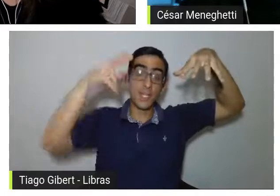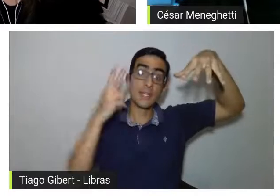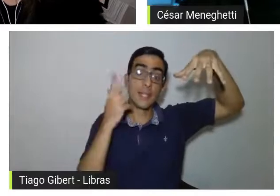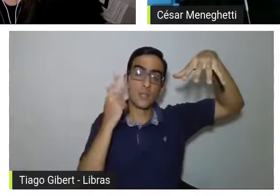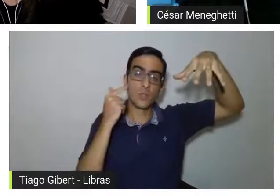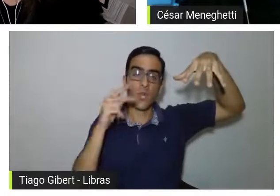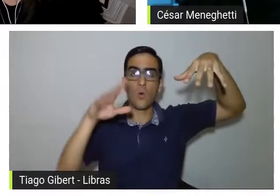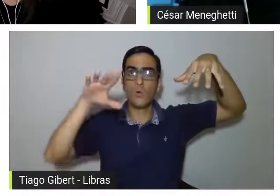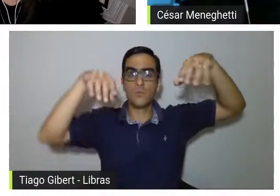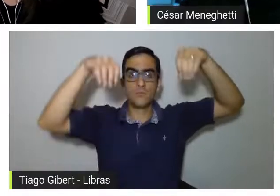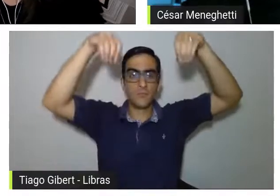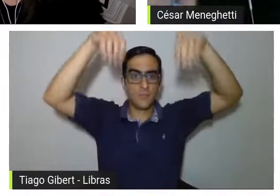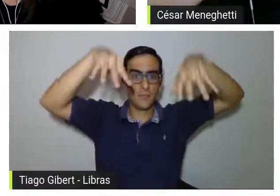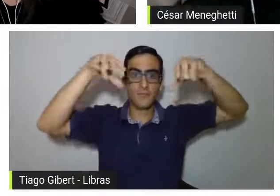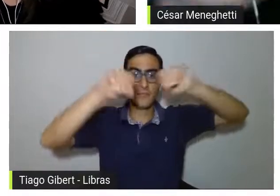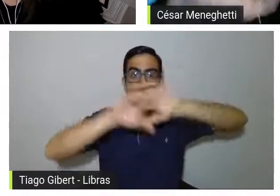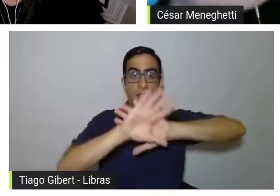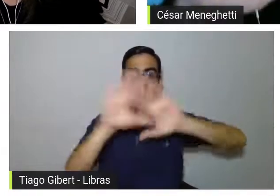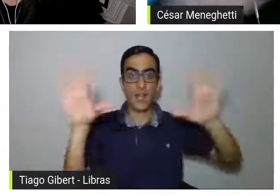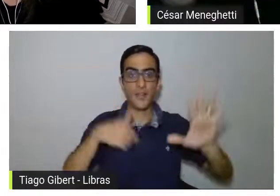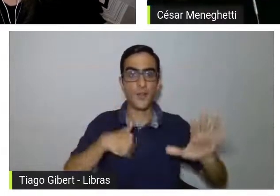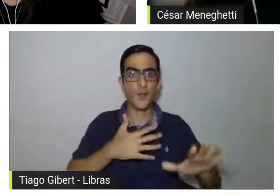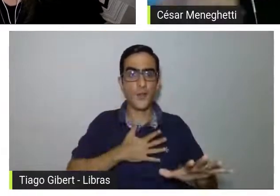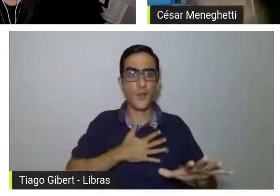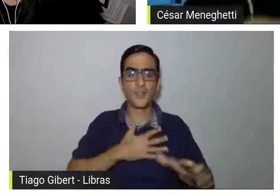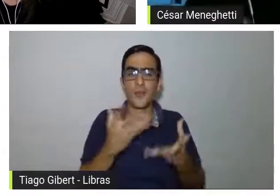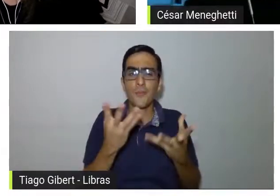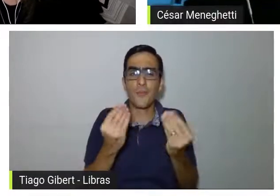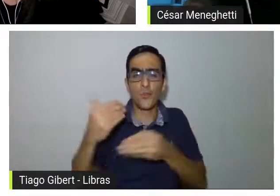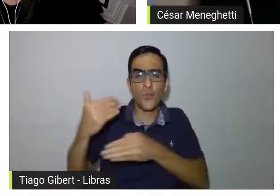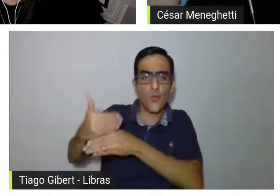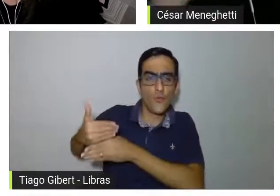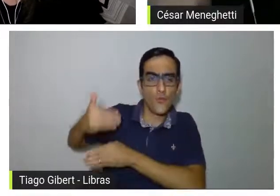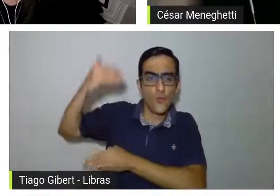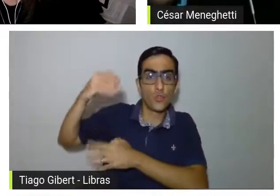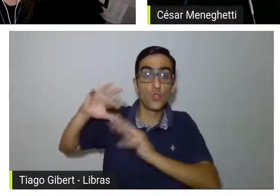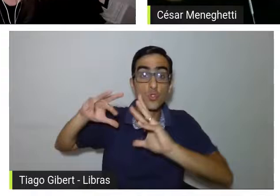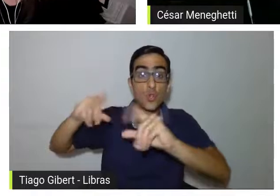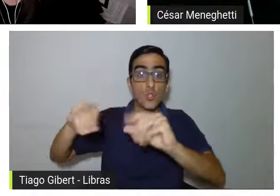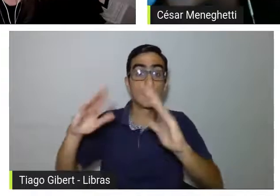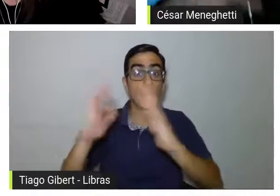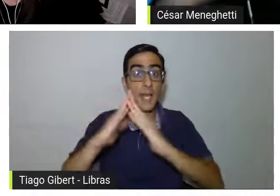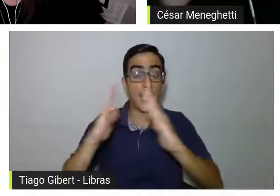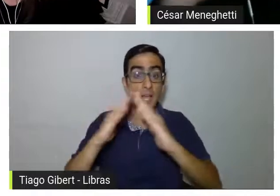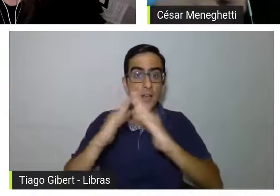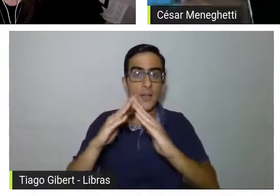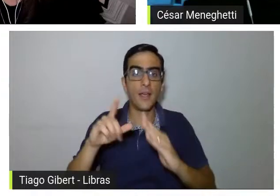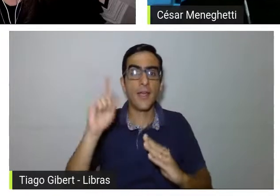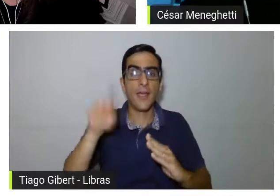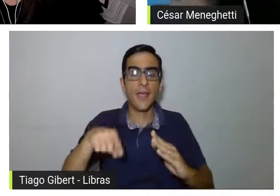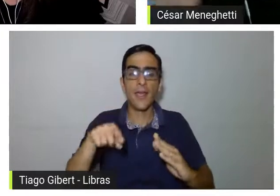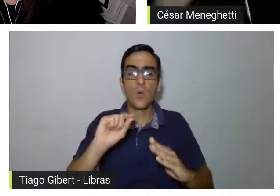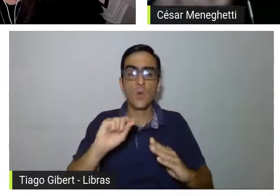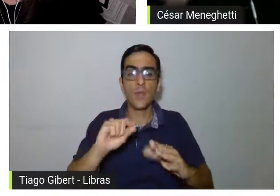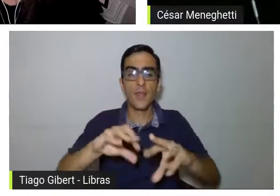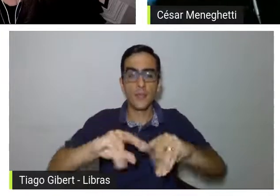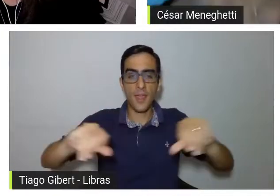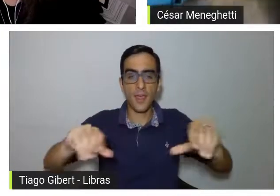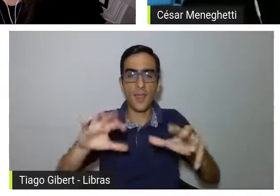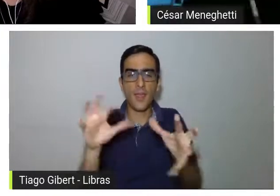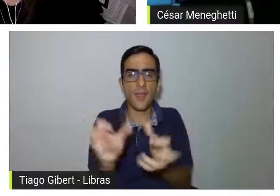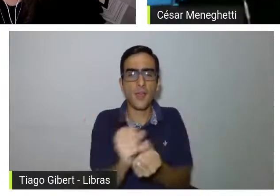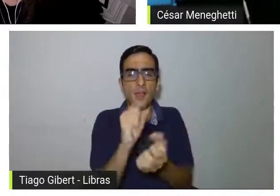eu gostei muito daqueles fundos que todas as casas eram feitas assim de barro e